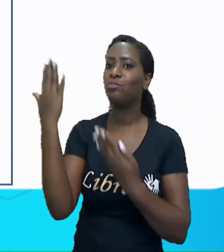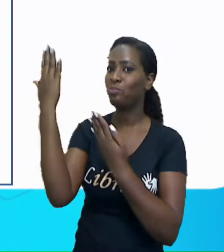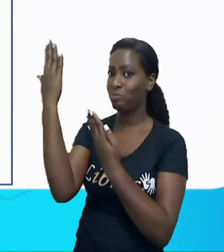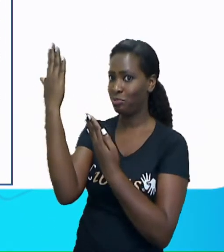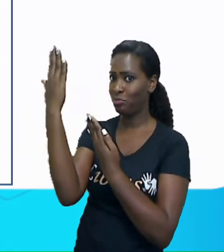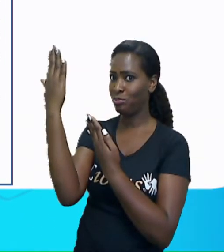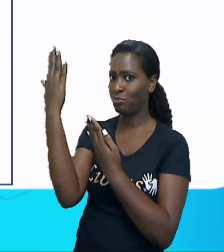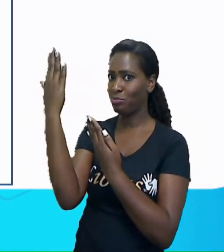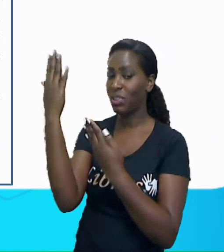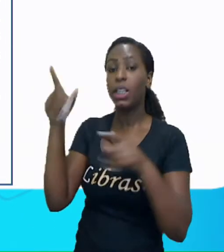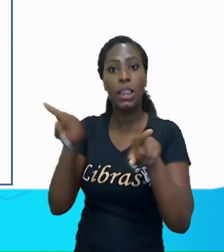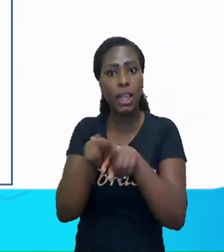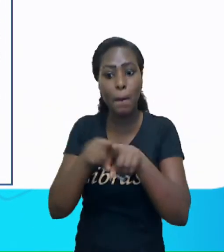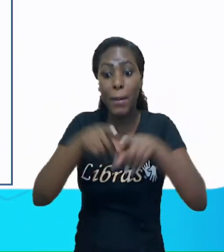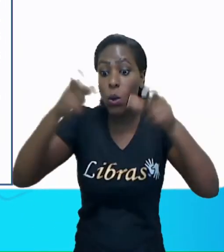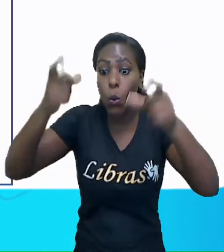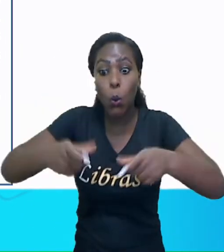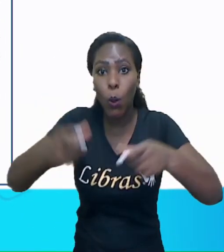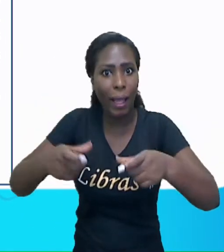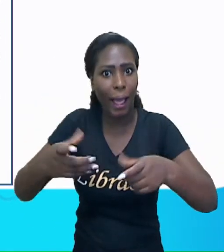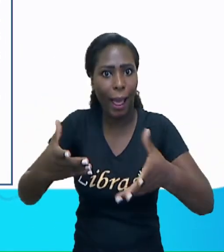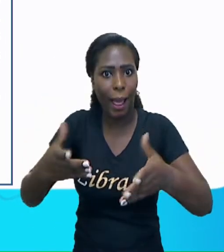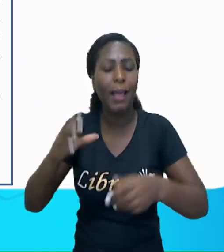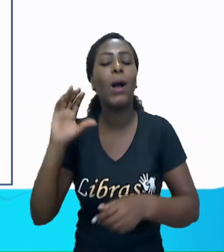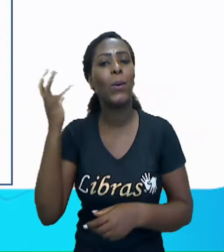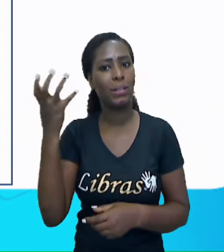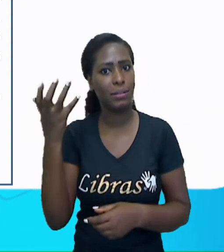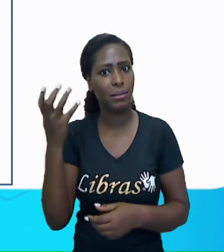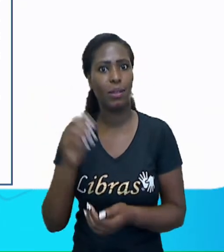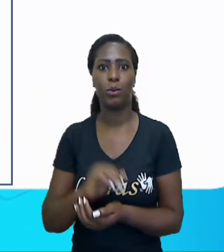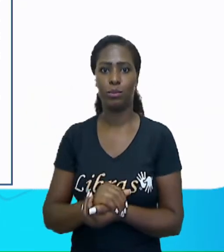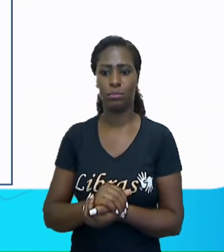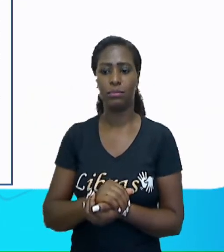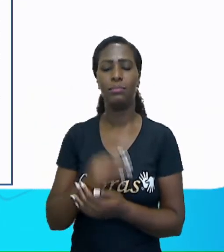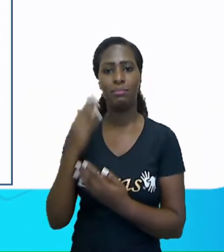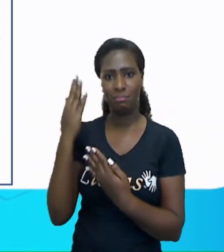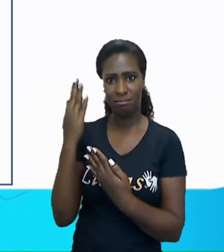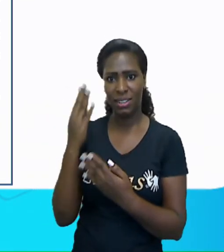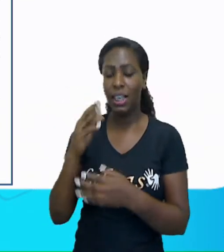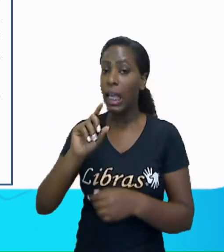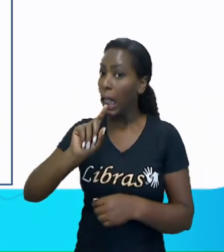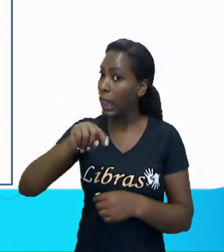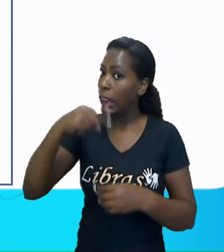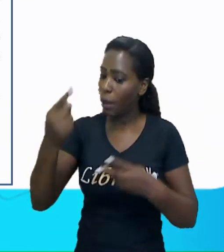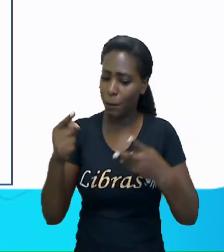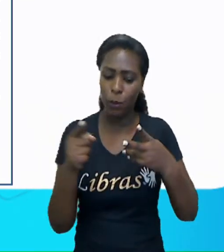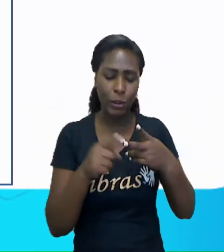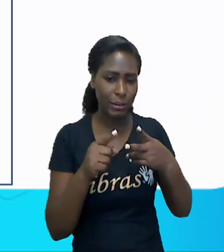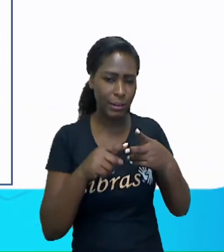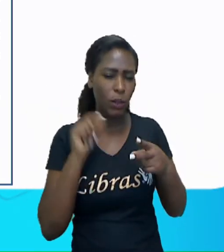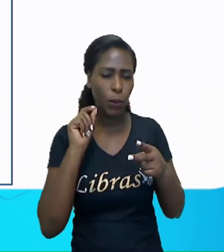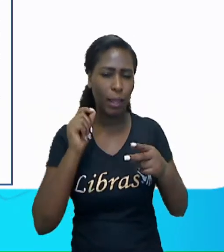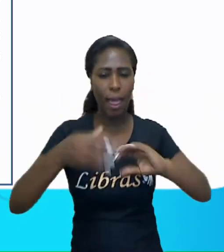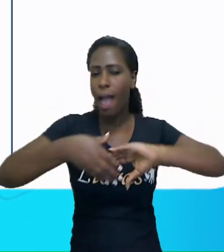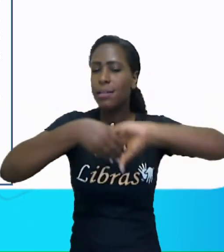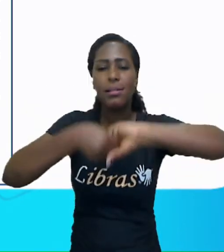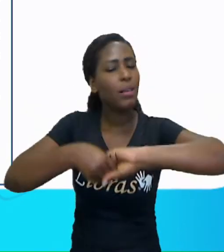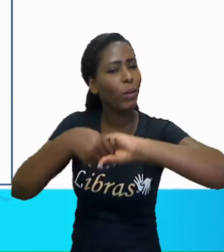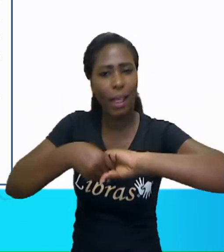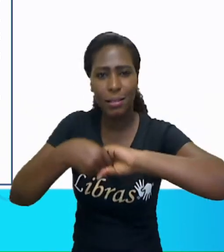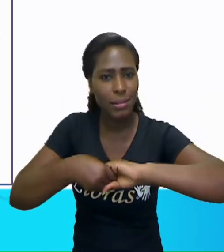Data e local. Depois tem uma saudação, a forma como foi dirigida ao